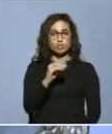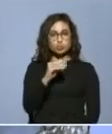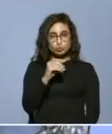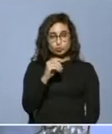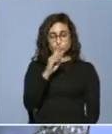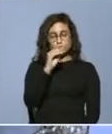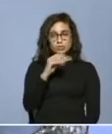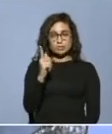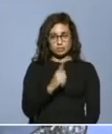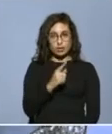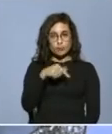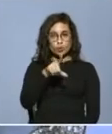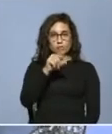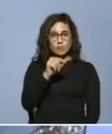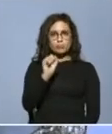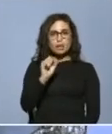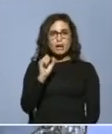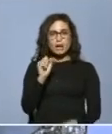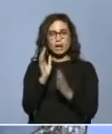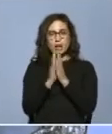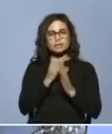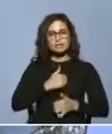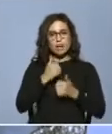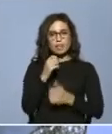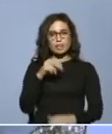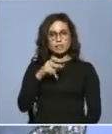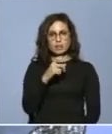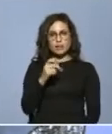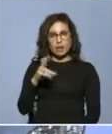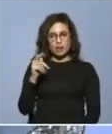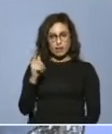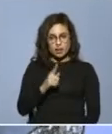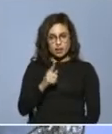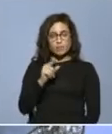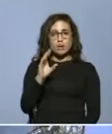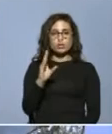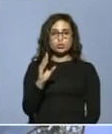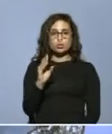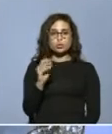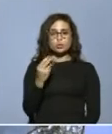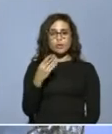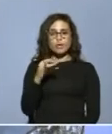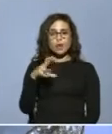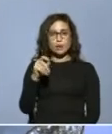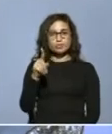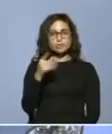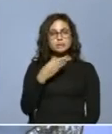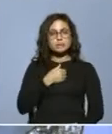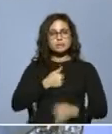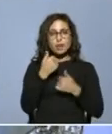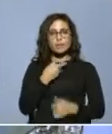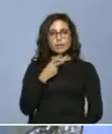também da Galileia, da cidade de Nazaré, à Judeia, à cidade de Davi, chamada